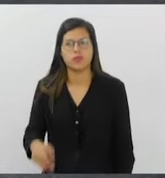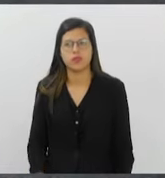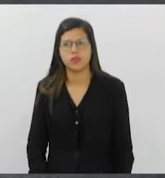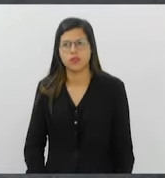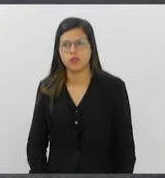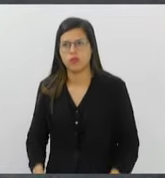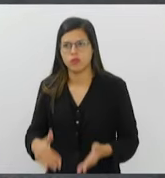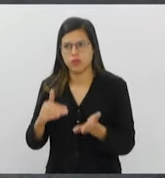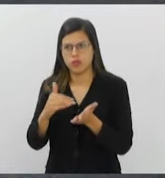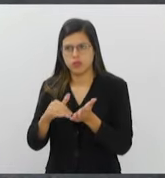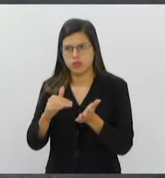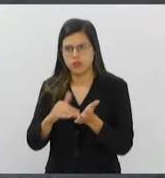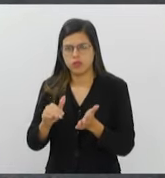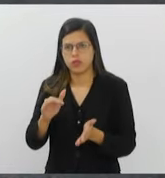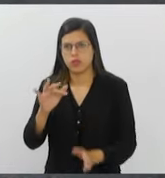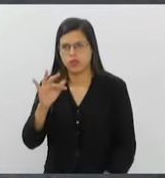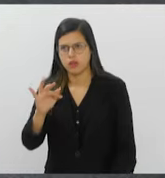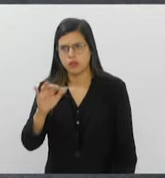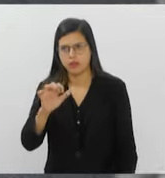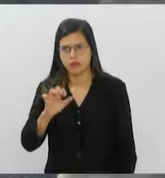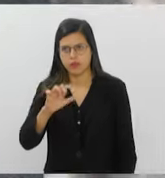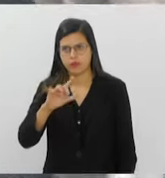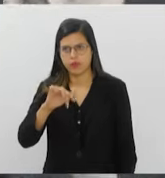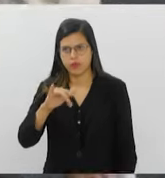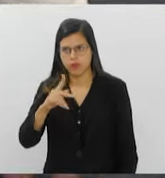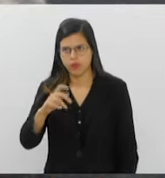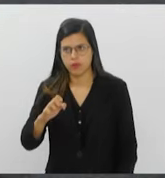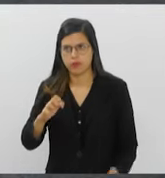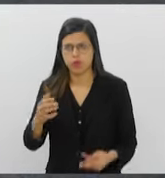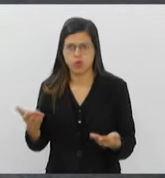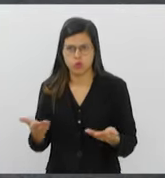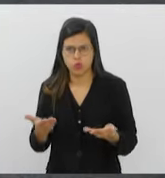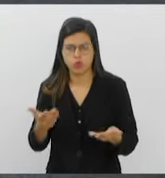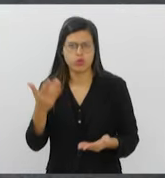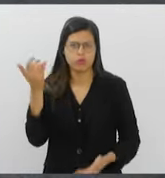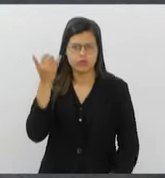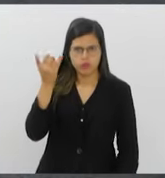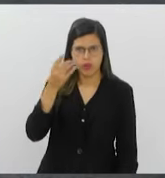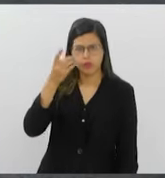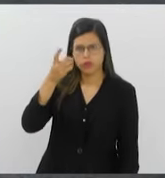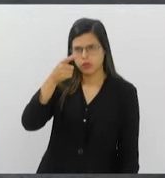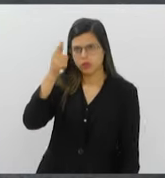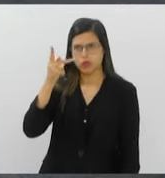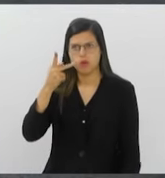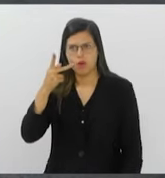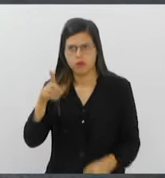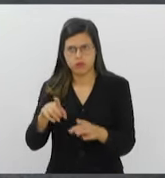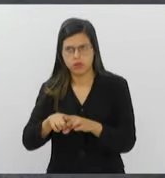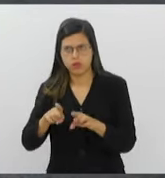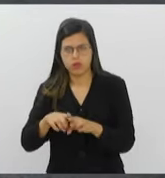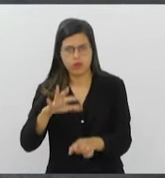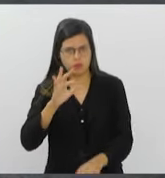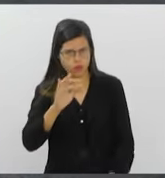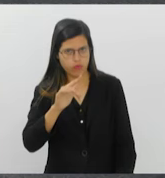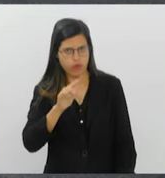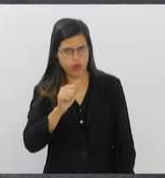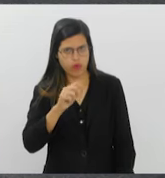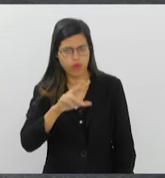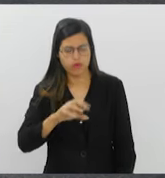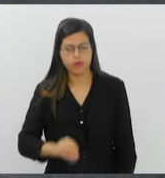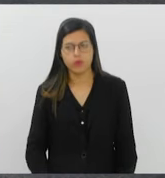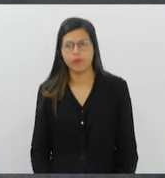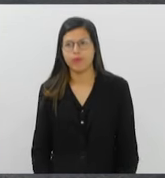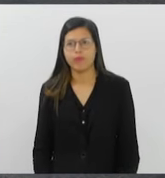o secretário Felipe Peixoto outro dia e ouvi hoje o deputado Luiz Paulo, também o deputado Serafini. É claro